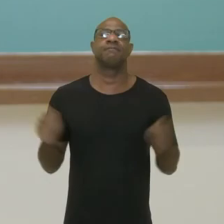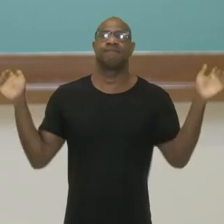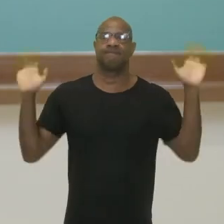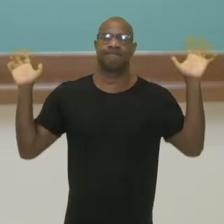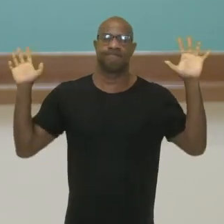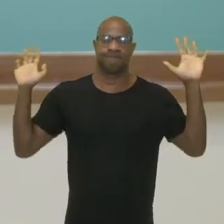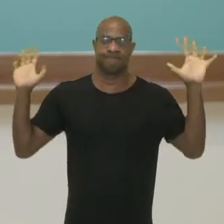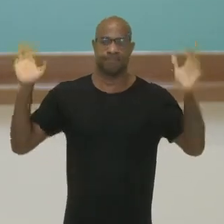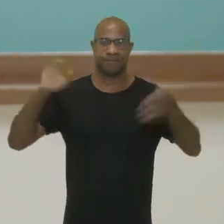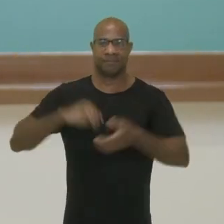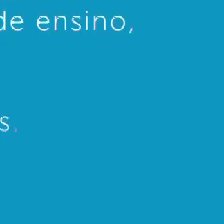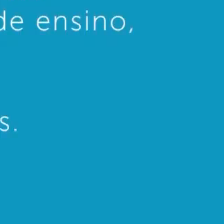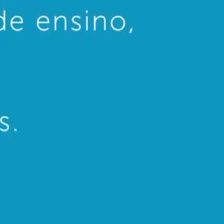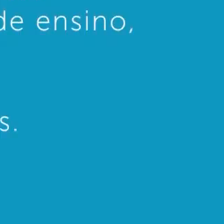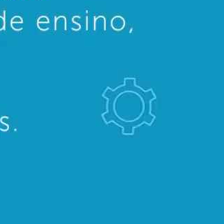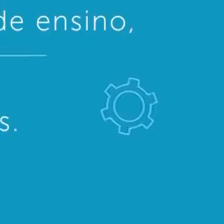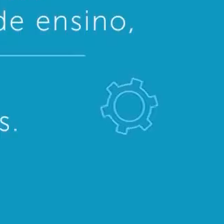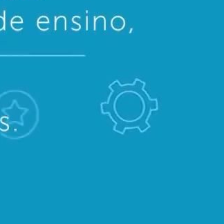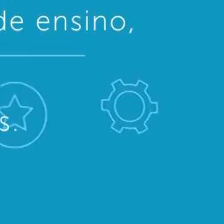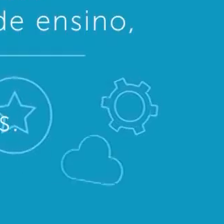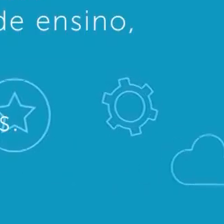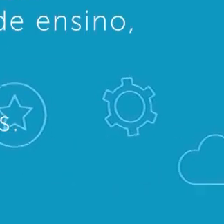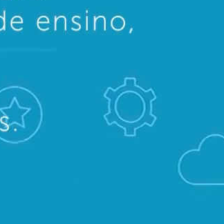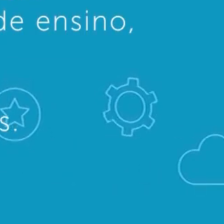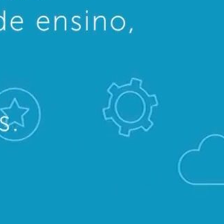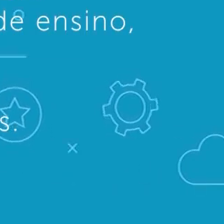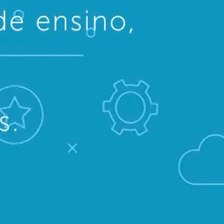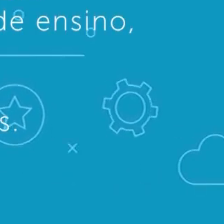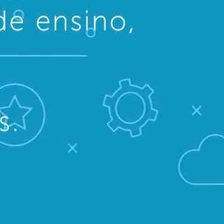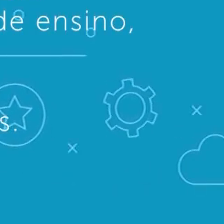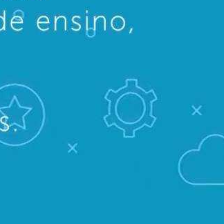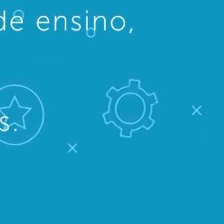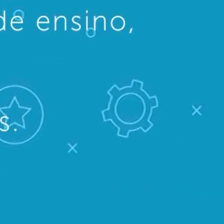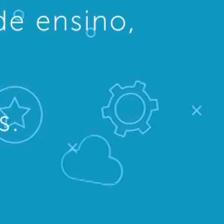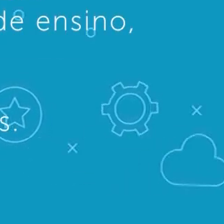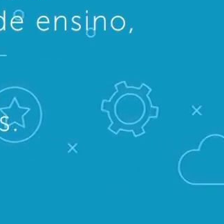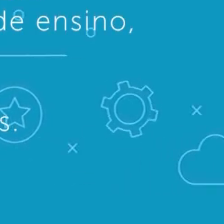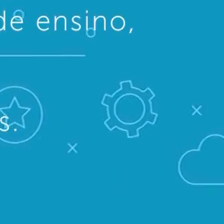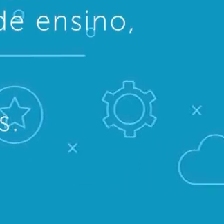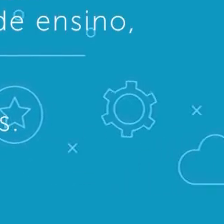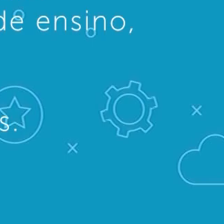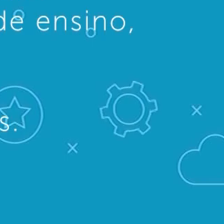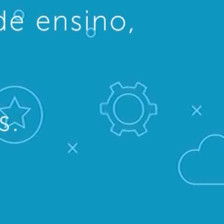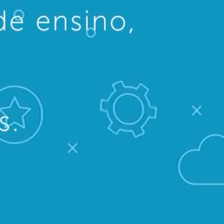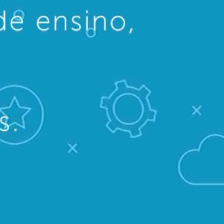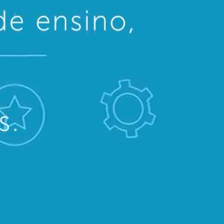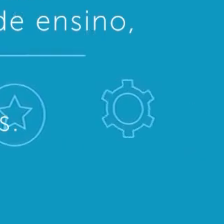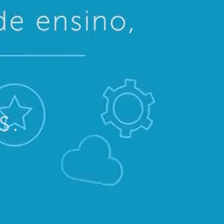classe!